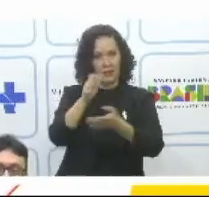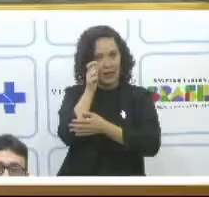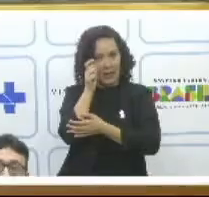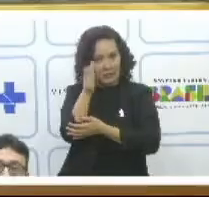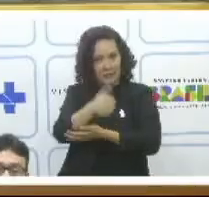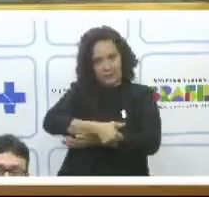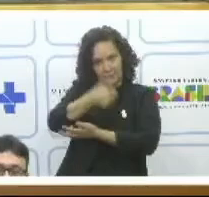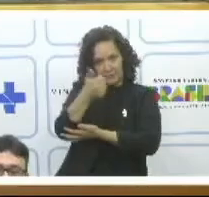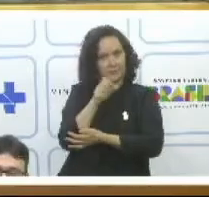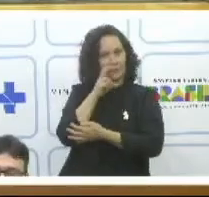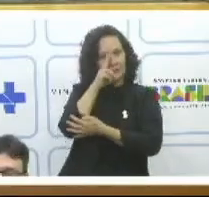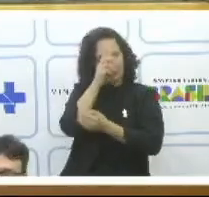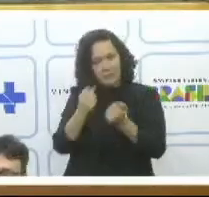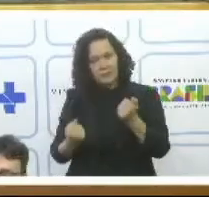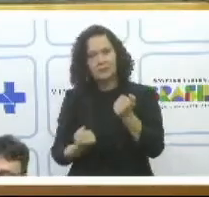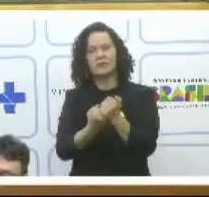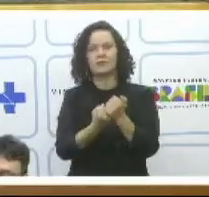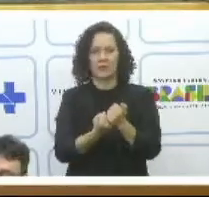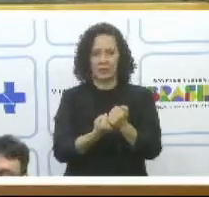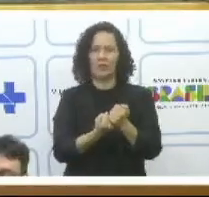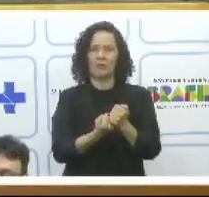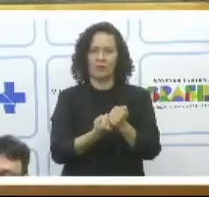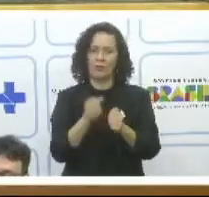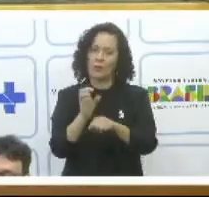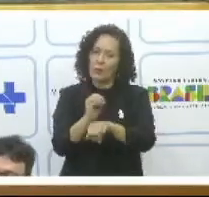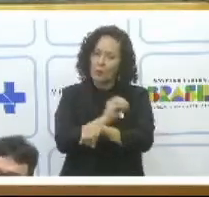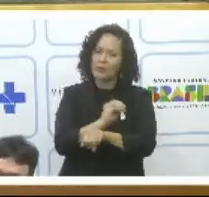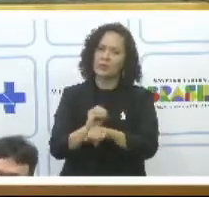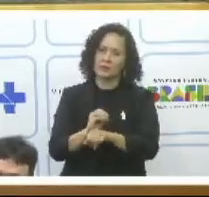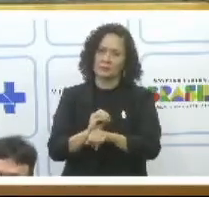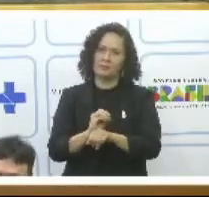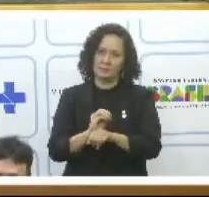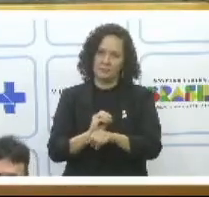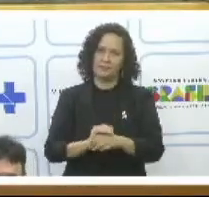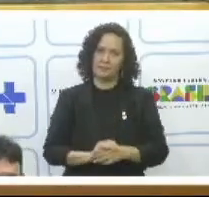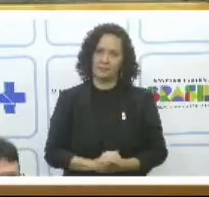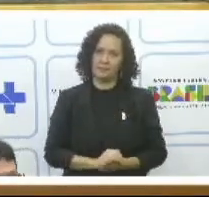uma forma de fortalecimento, né, do cuidado. Né? E